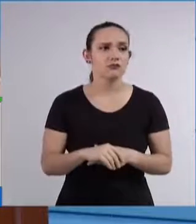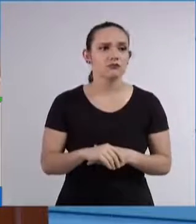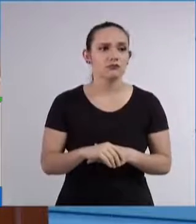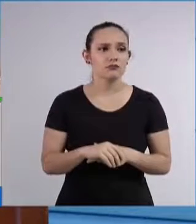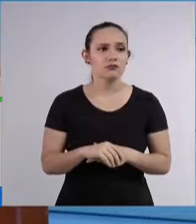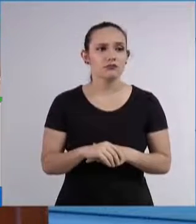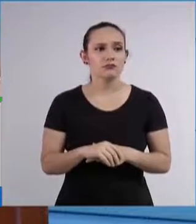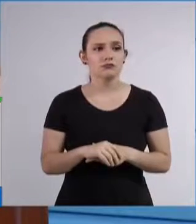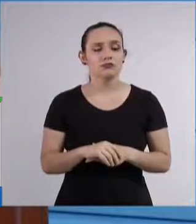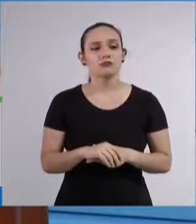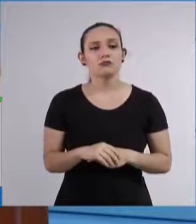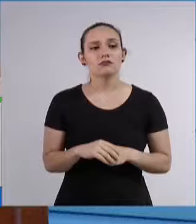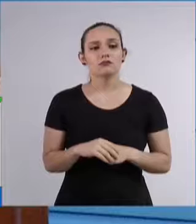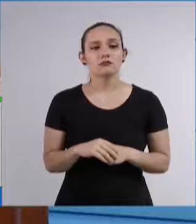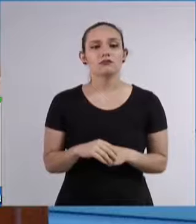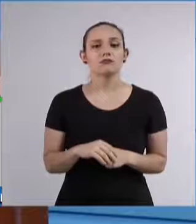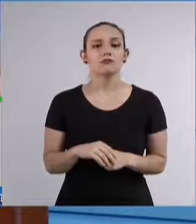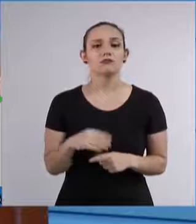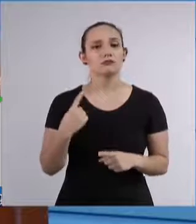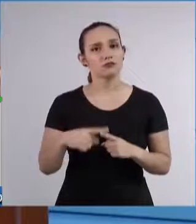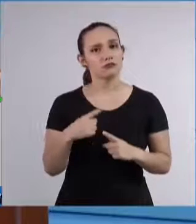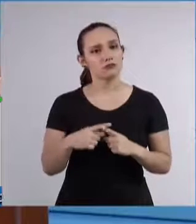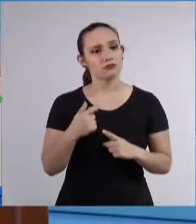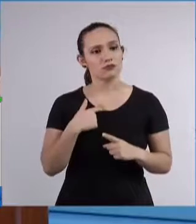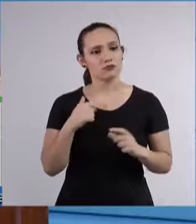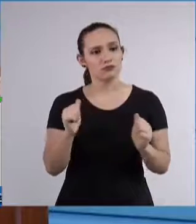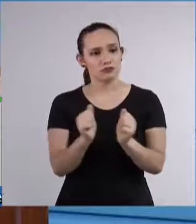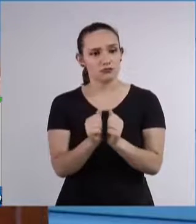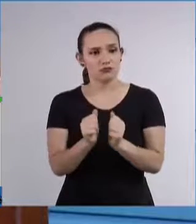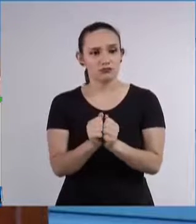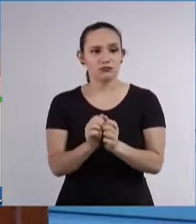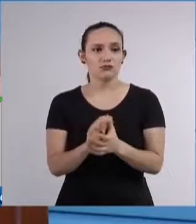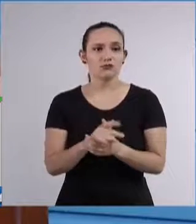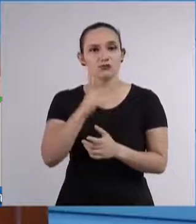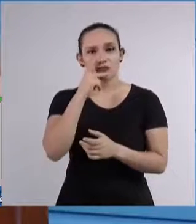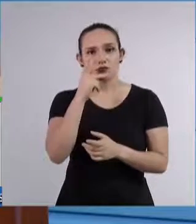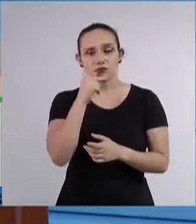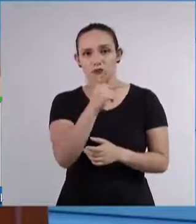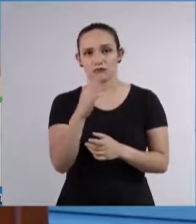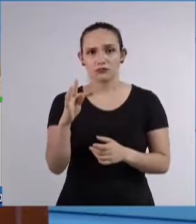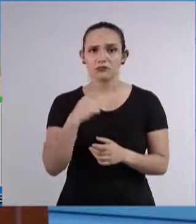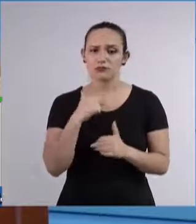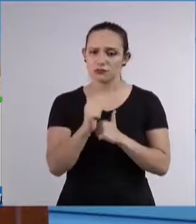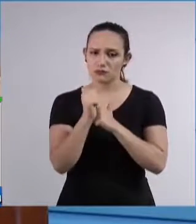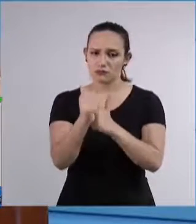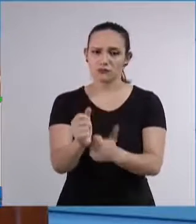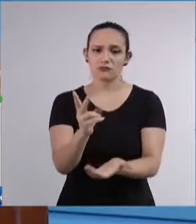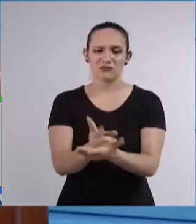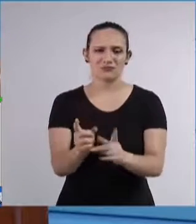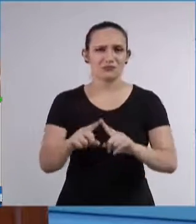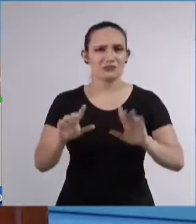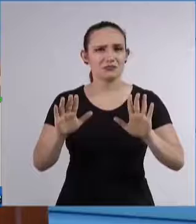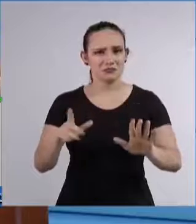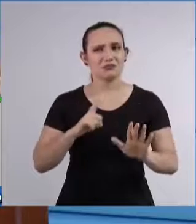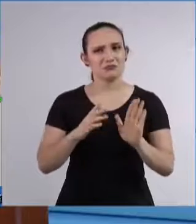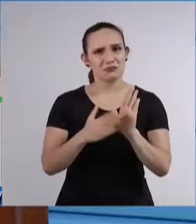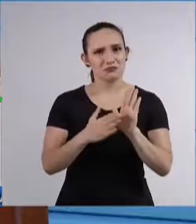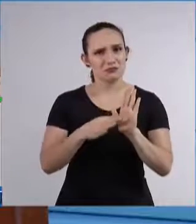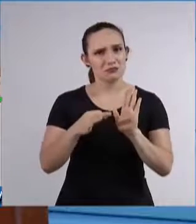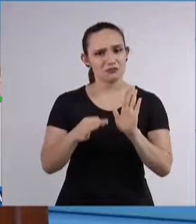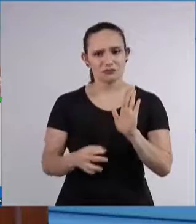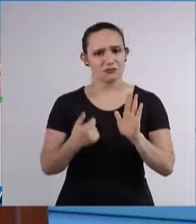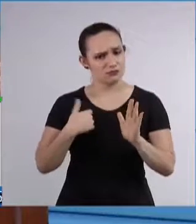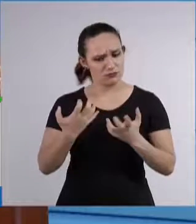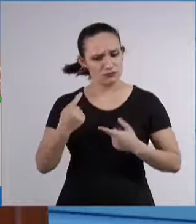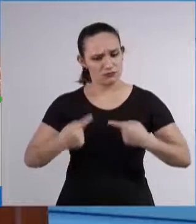porque faço parte desse quadro do partido há 30 anos, que efetivamente não tem uma proposta. Nós queremos